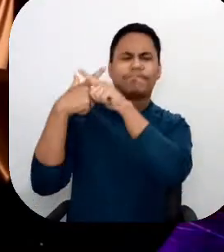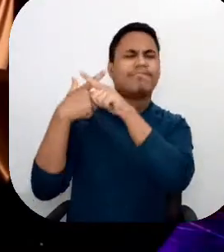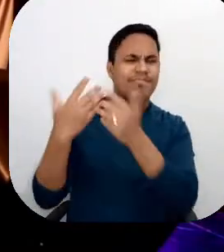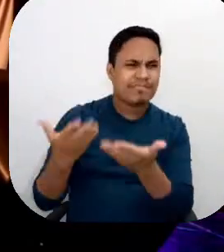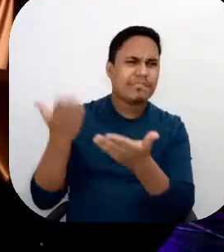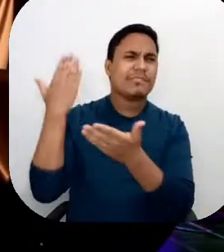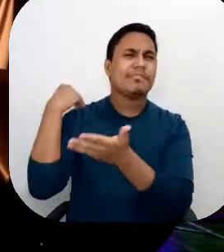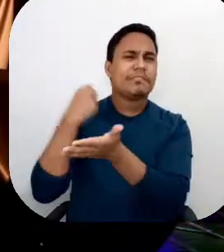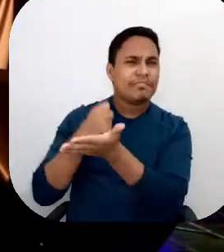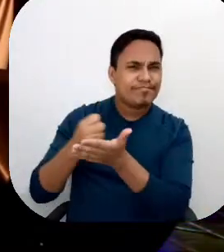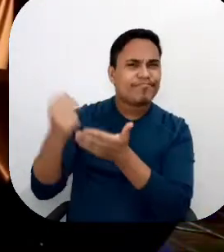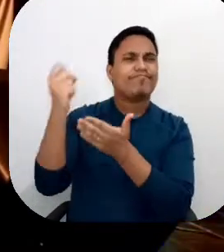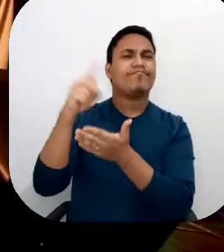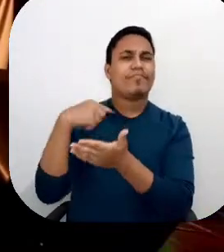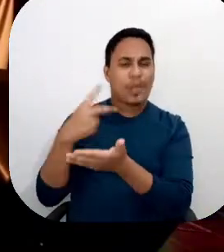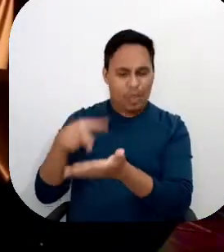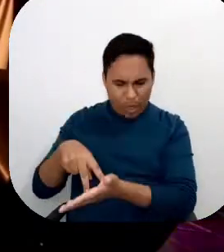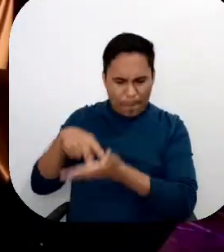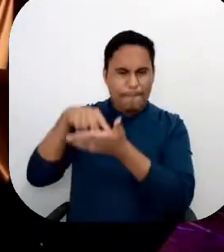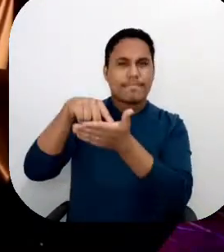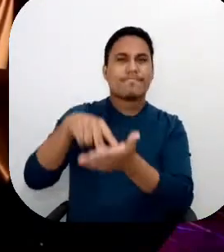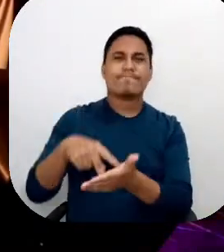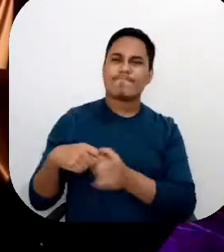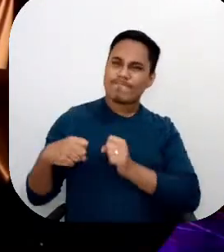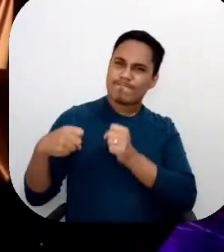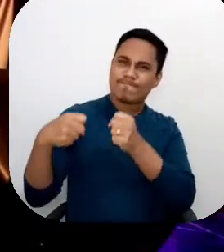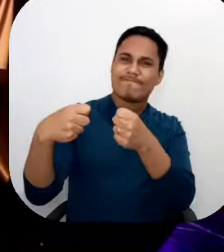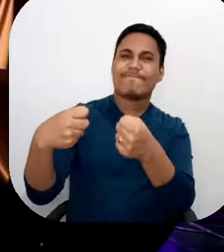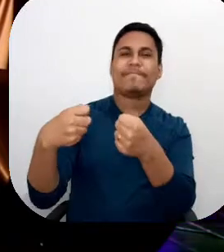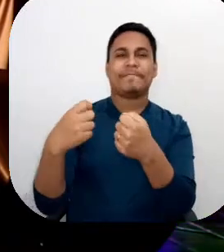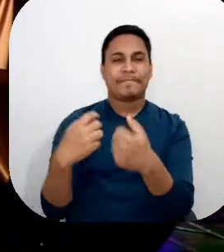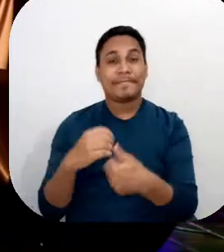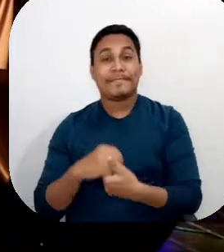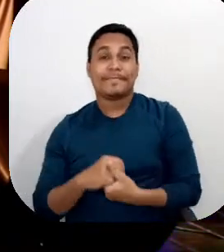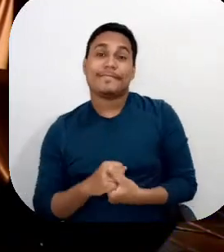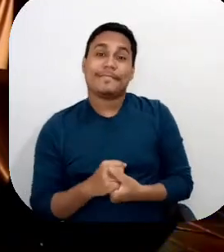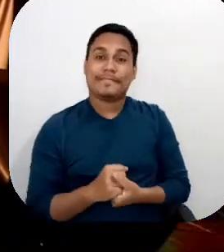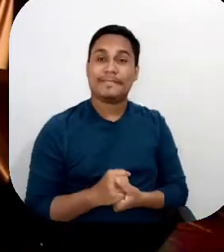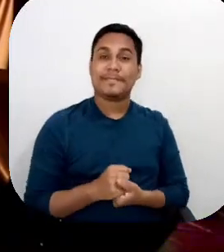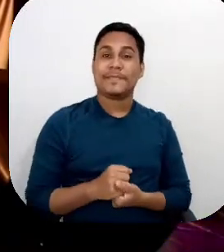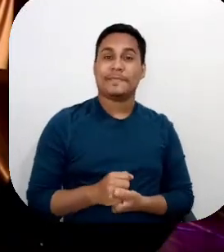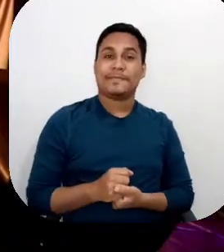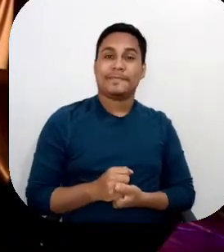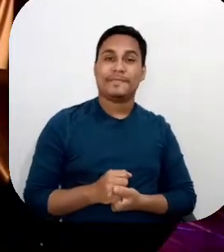o pior, damos nosso melhor.